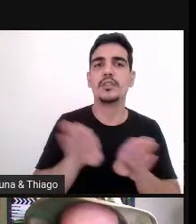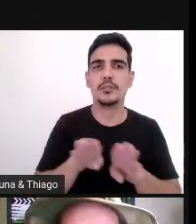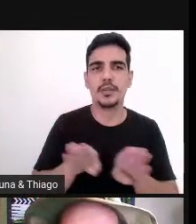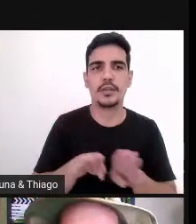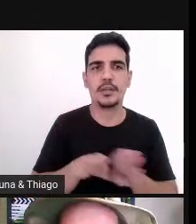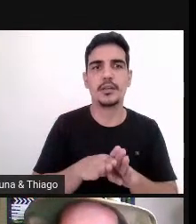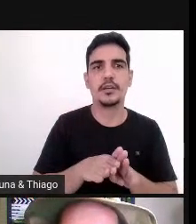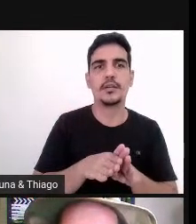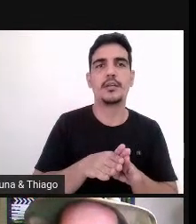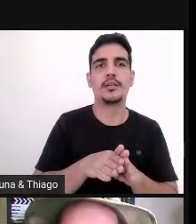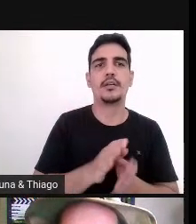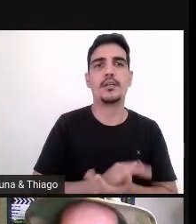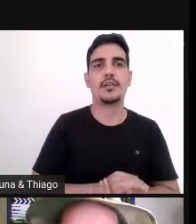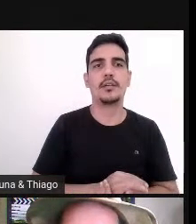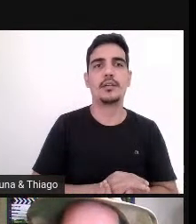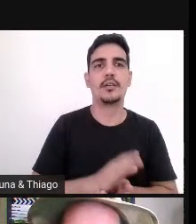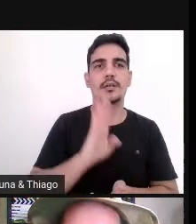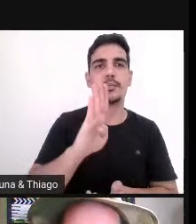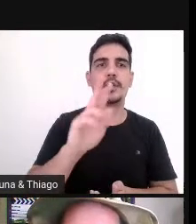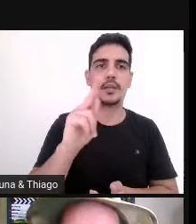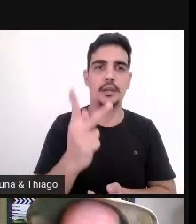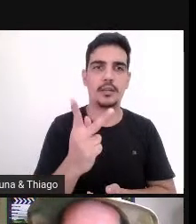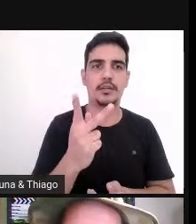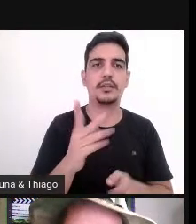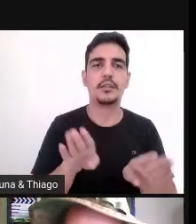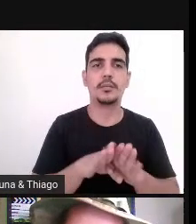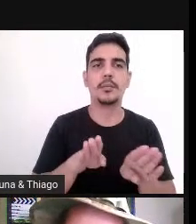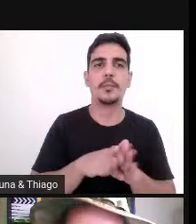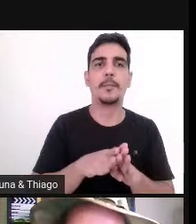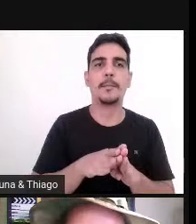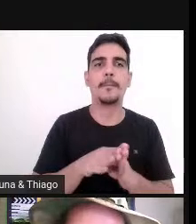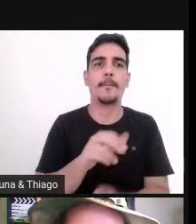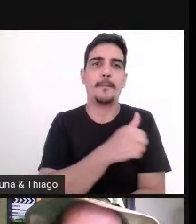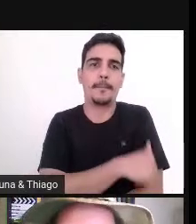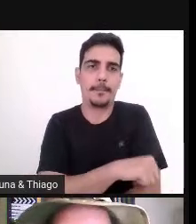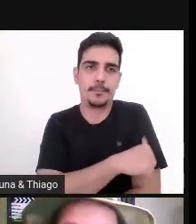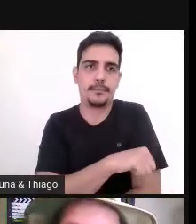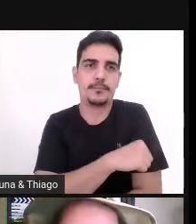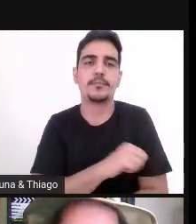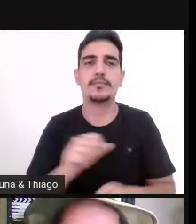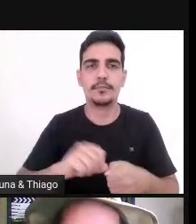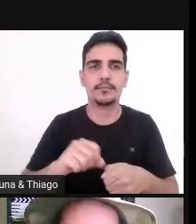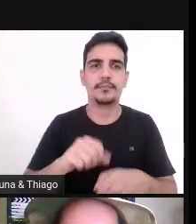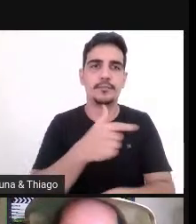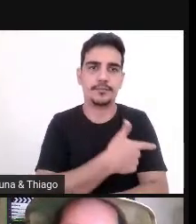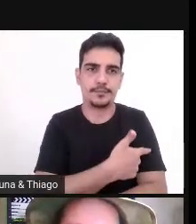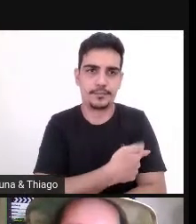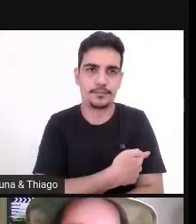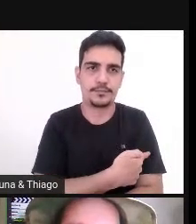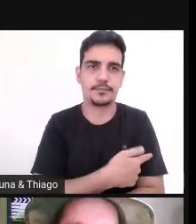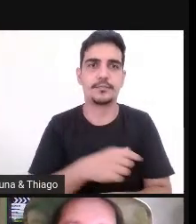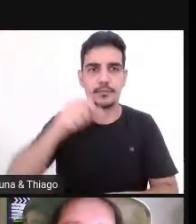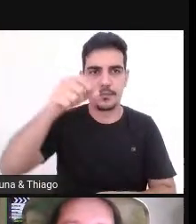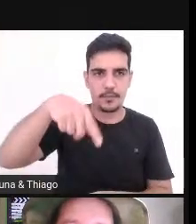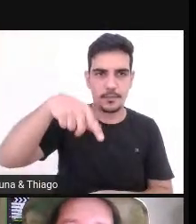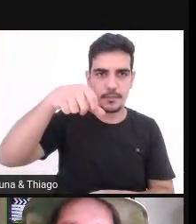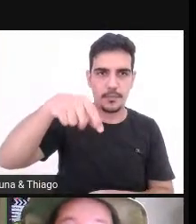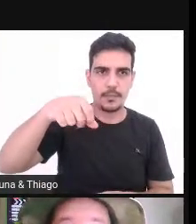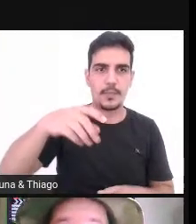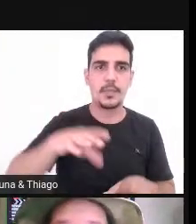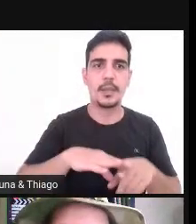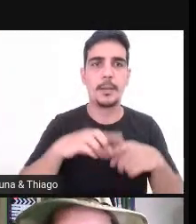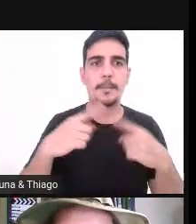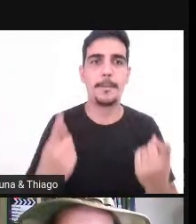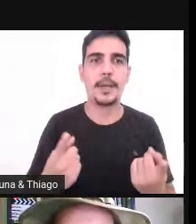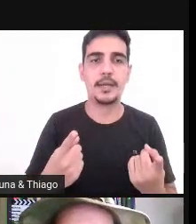Horizonte, e o Instituto Vital Brasil, lá no Rio de Janeiro, também produz soro. E todos eles fornecem um pouco para o Ministério da Saúde, mas a maior base é do